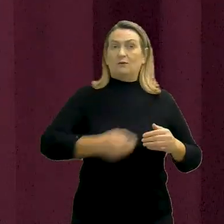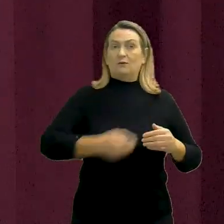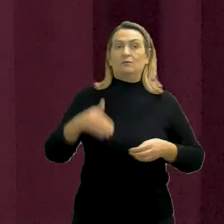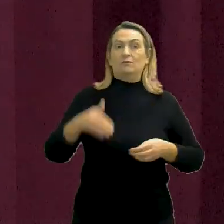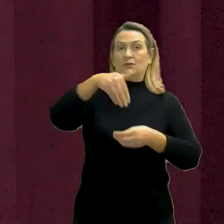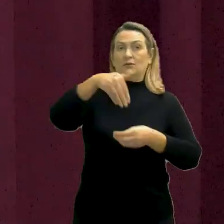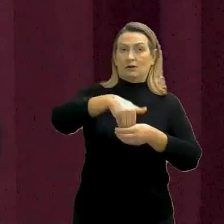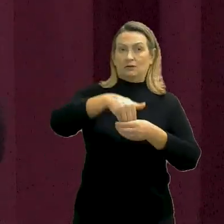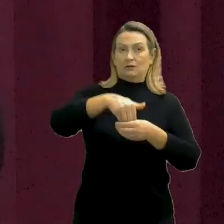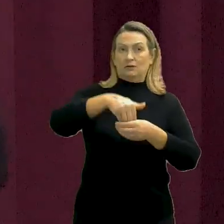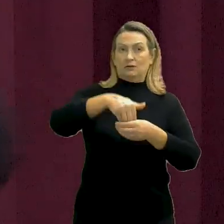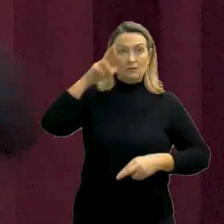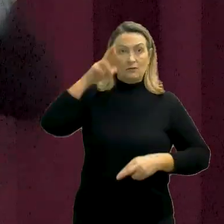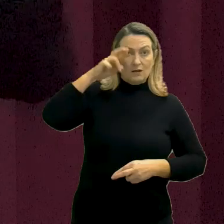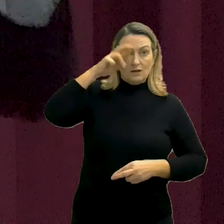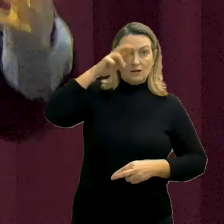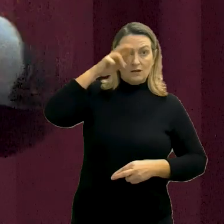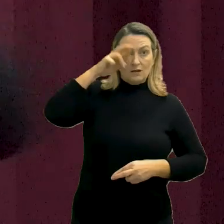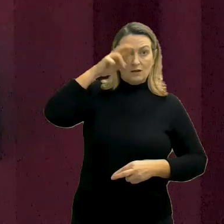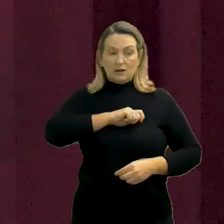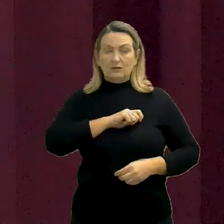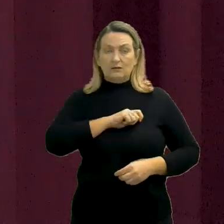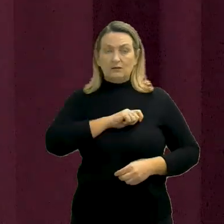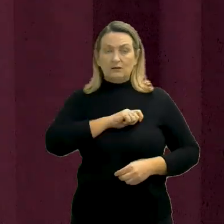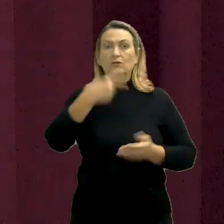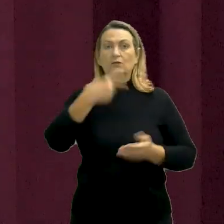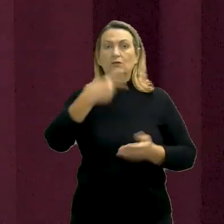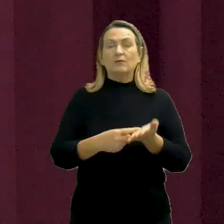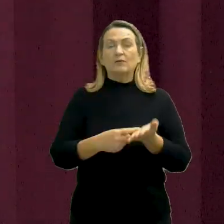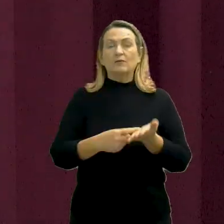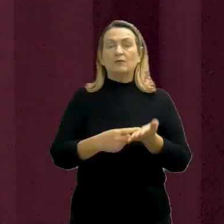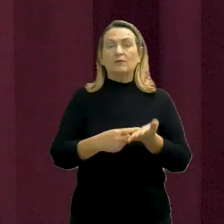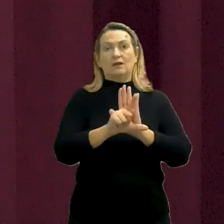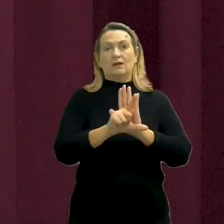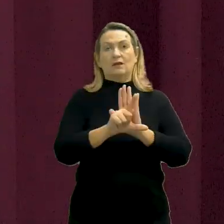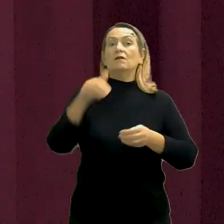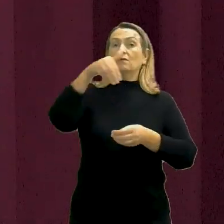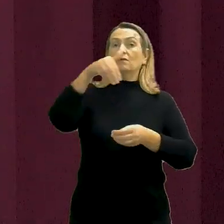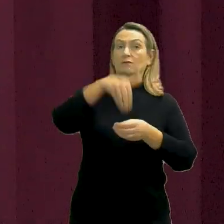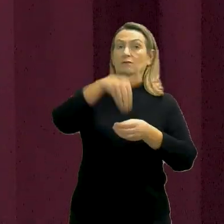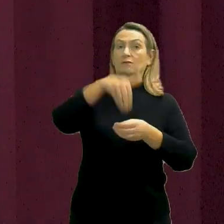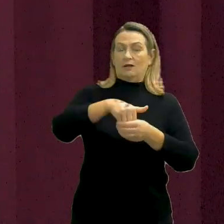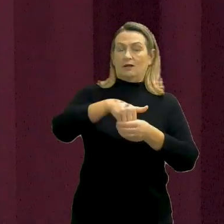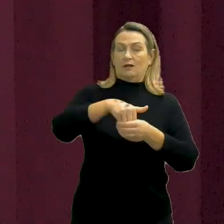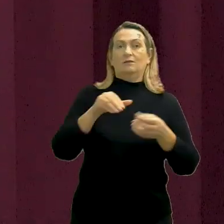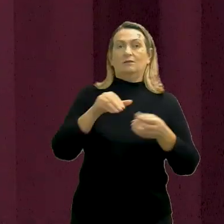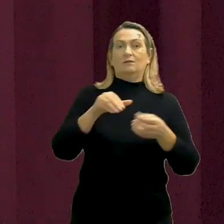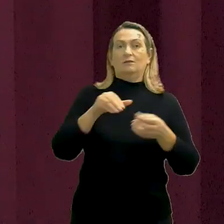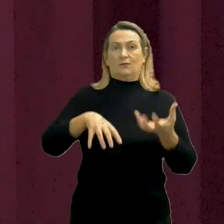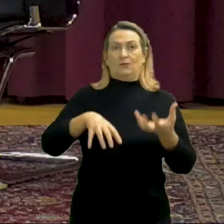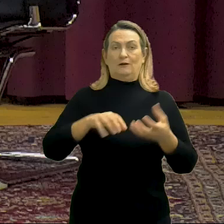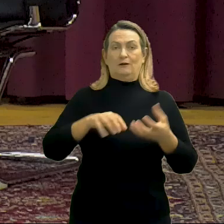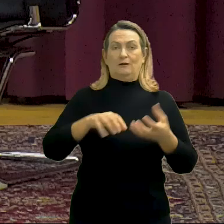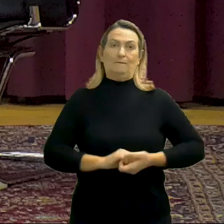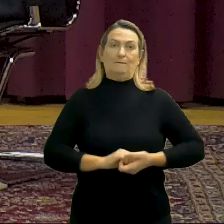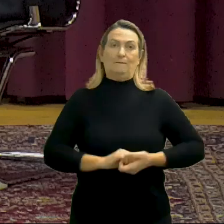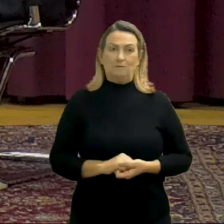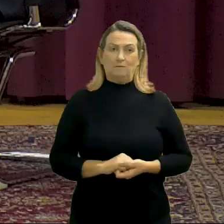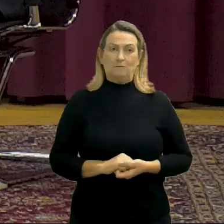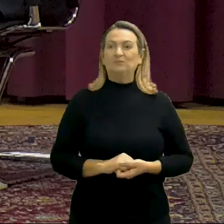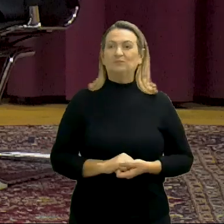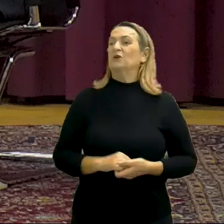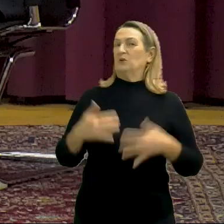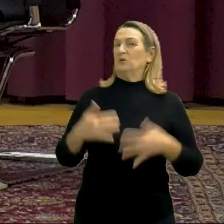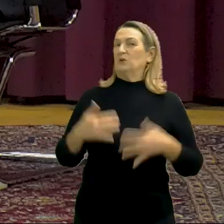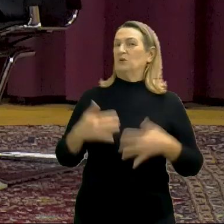cumprimento das leis quais leis votadas pelo congresso nacional essa é a nossa tarefa é uma bela tarefa e que